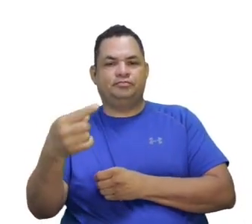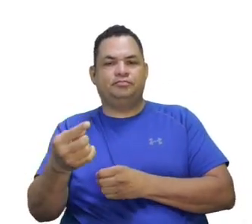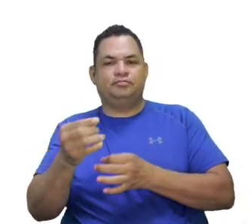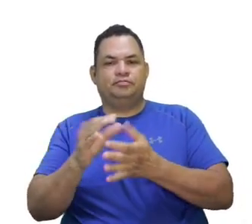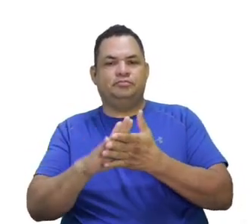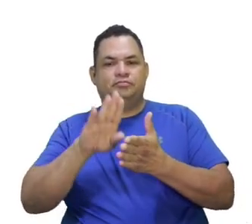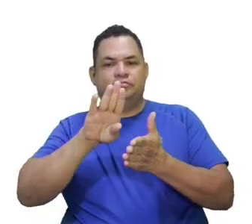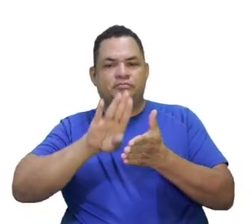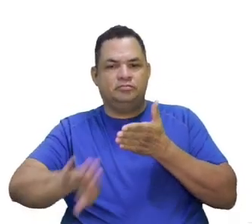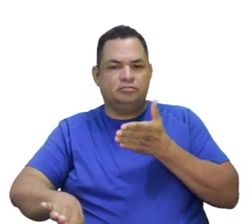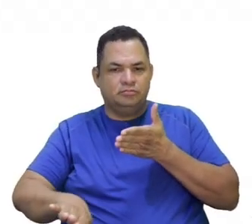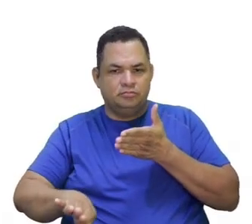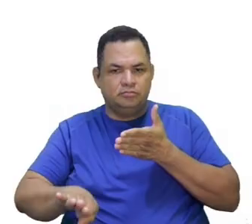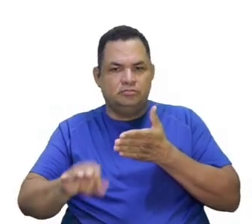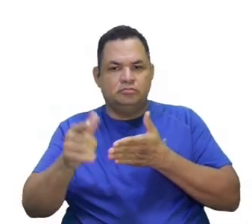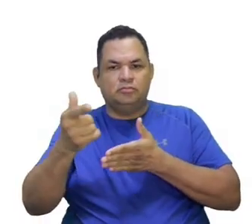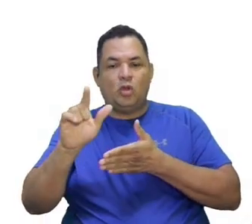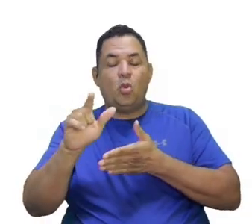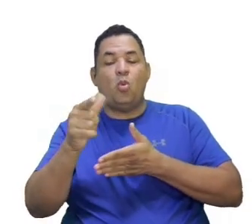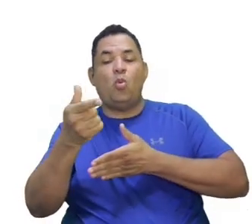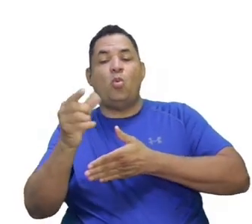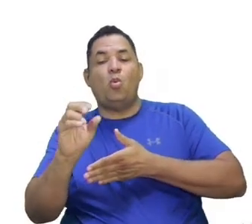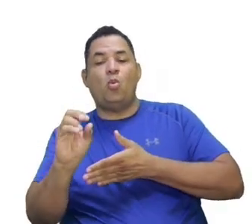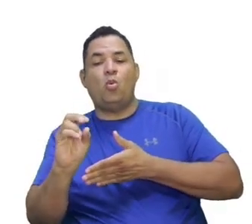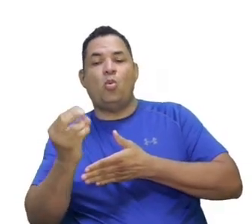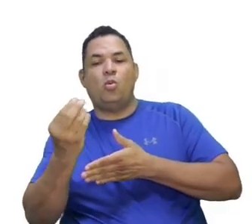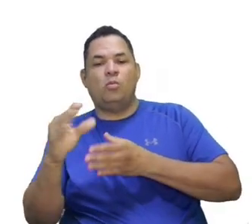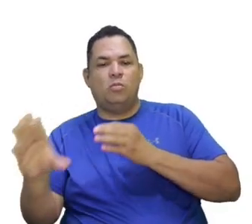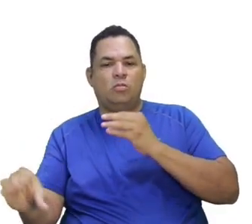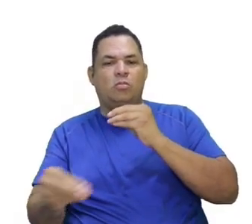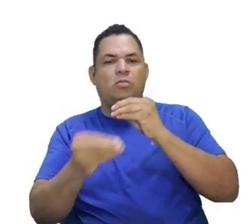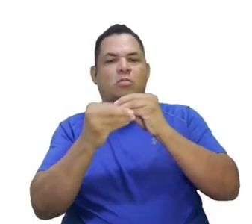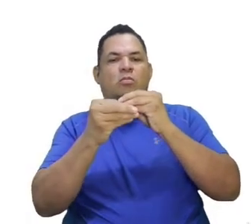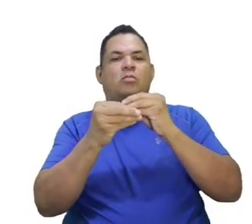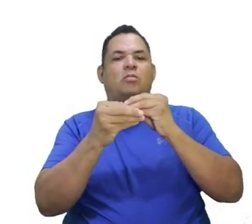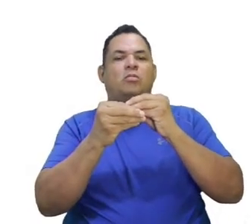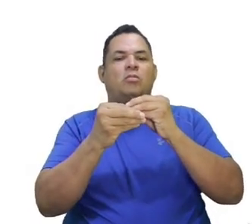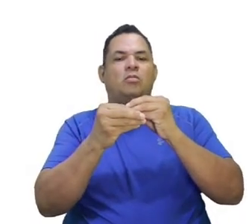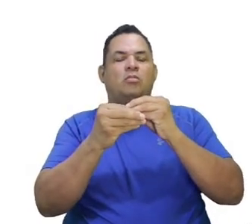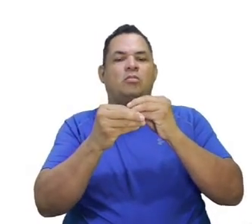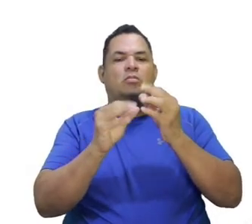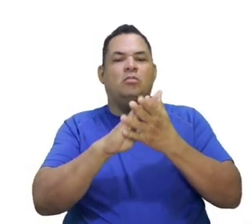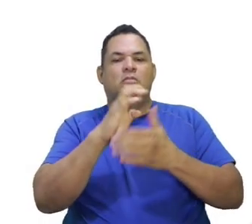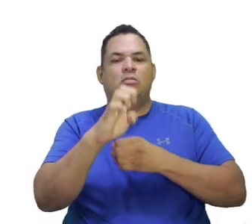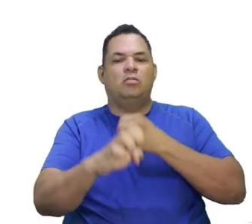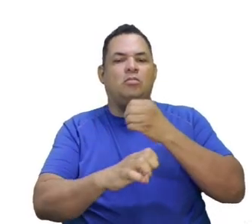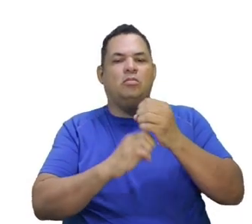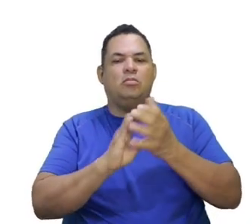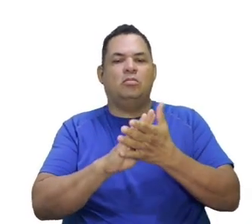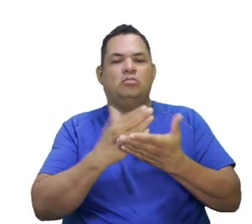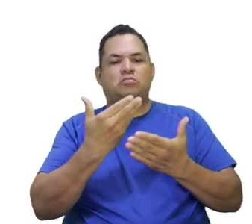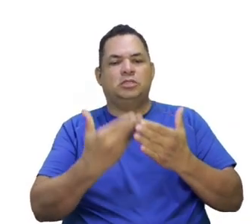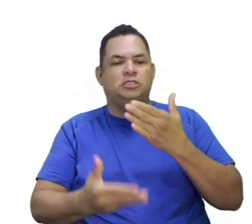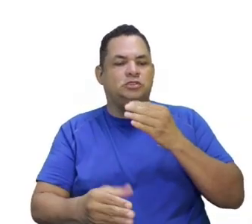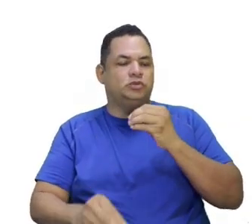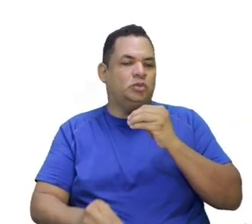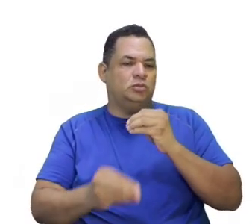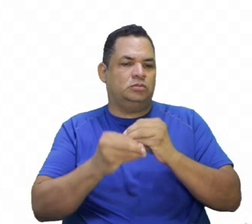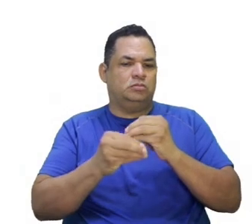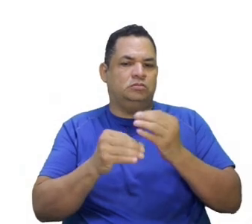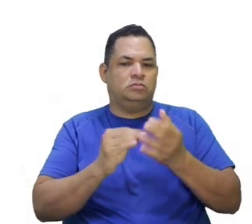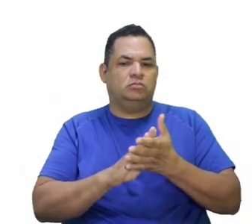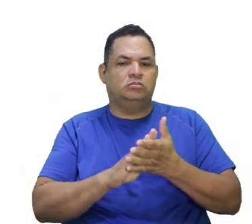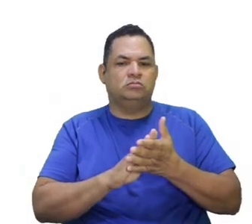poder retirar ou acrescentar os elétrons que foram ganhos ou que foram